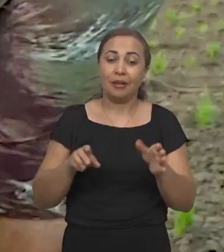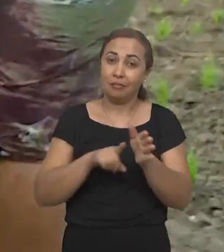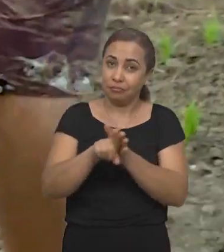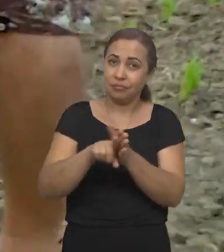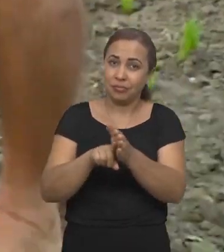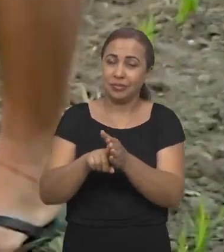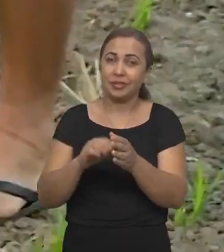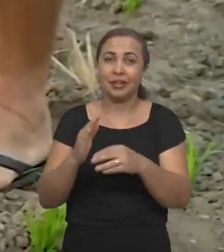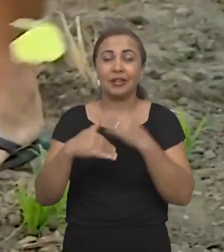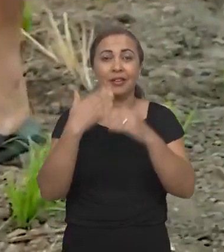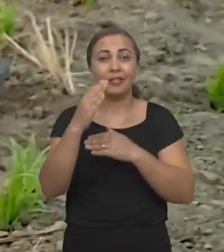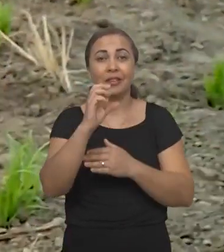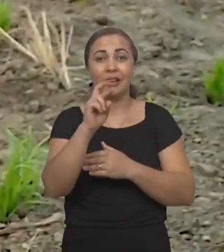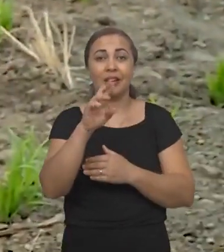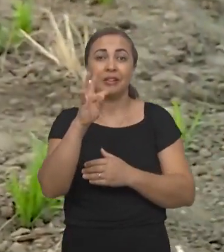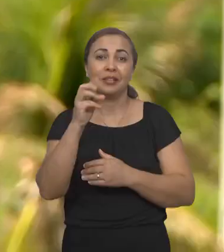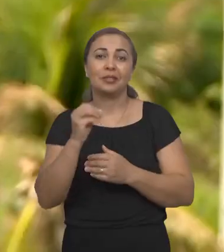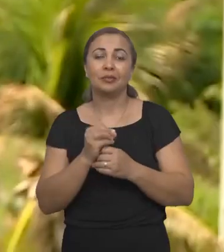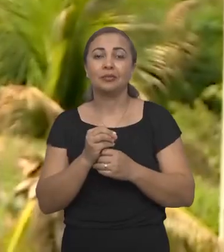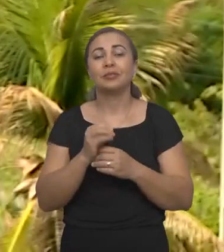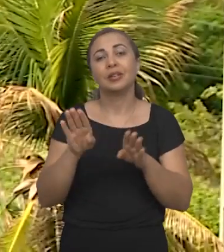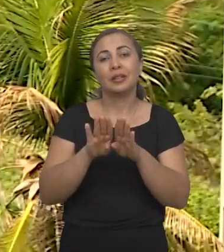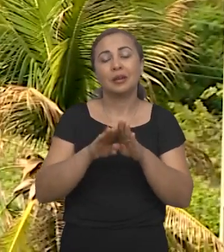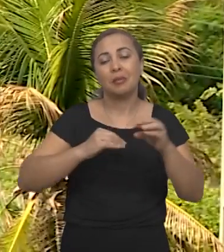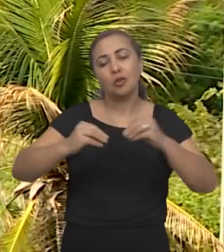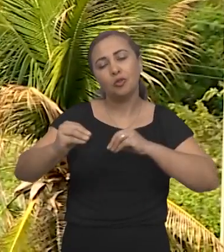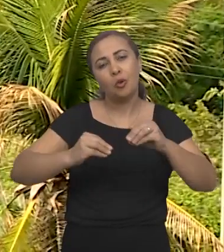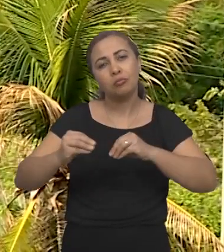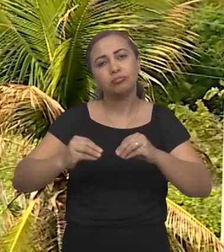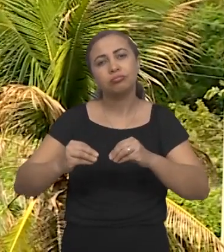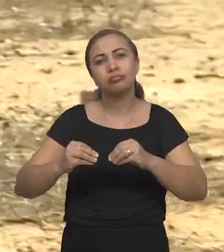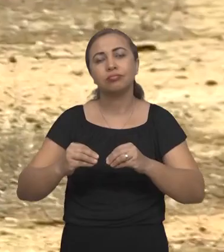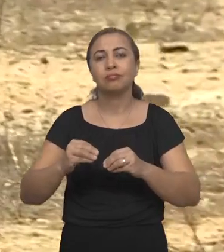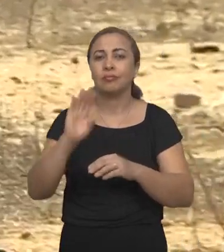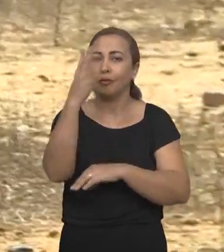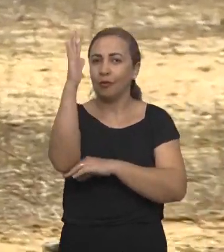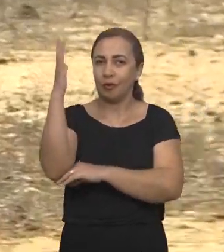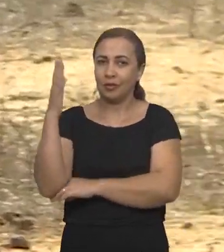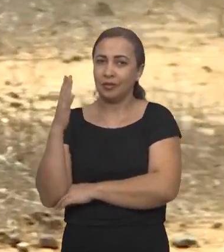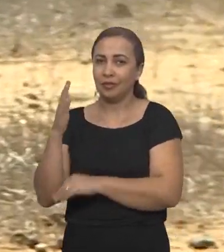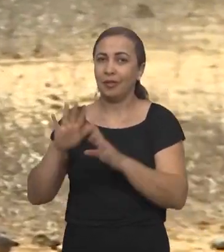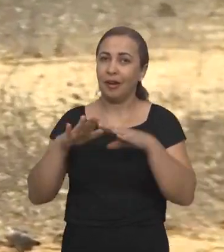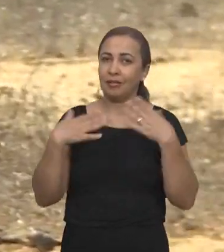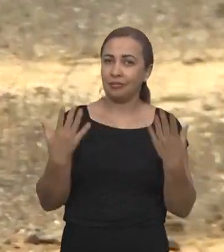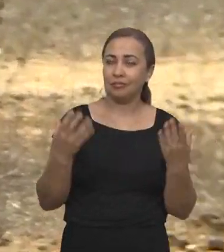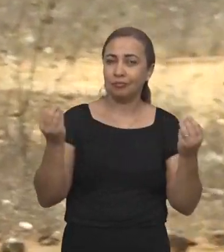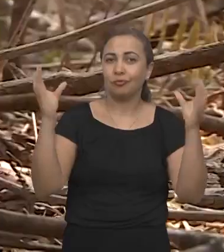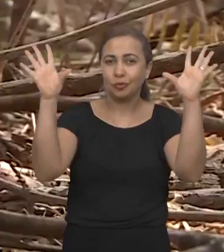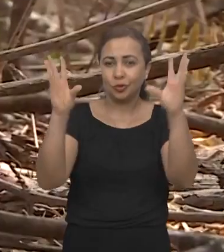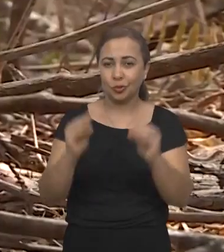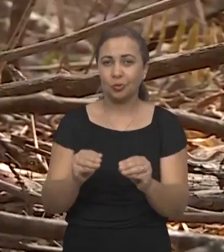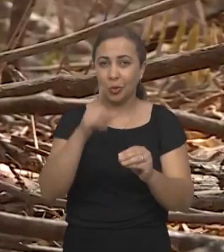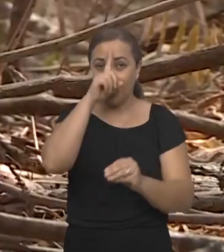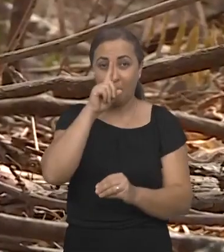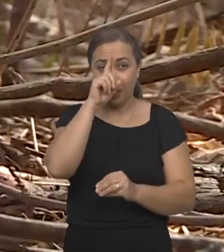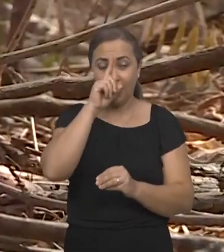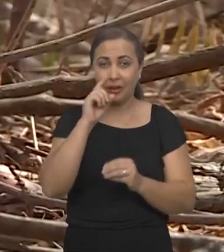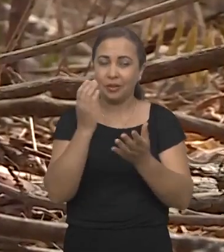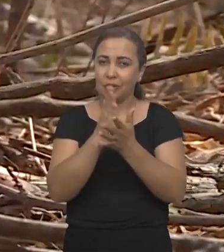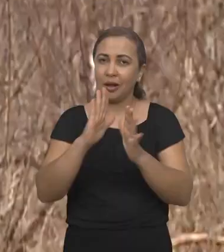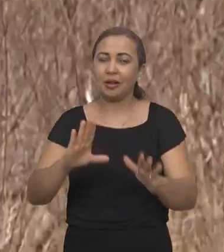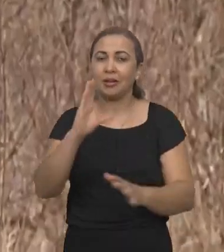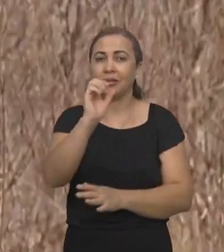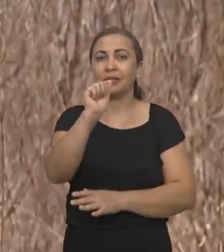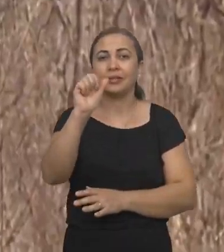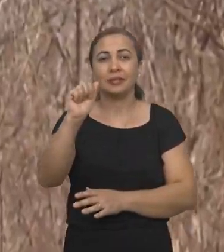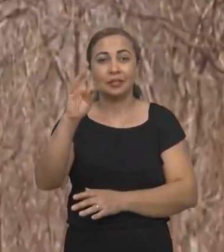pesquisa através de créditos de carbono e de manejo florestal. Dessa forma, é possível reduzir o risco de extinção